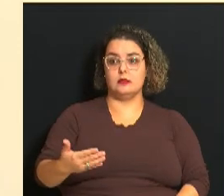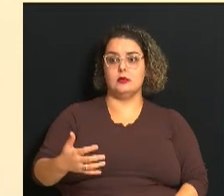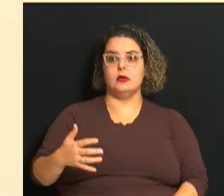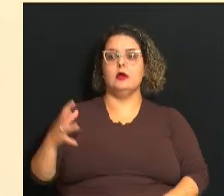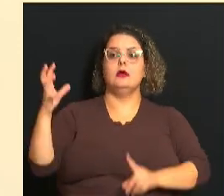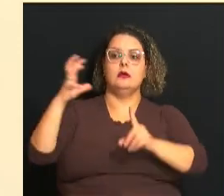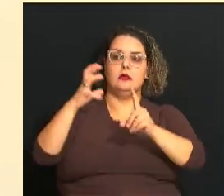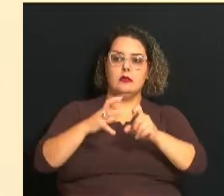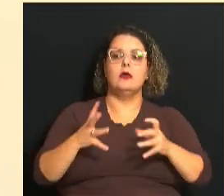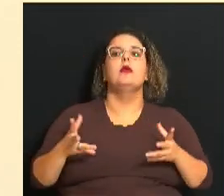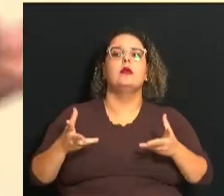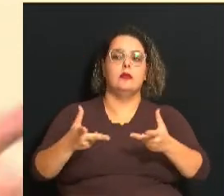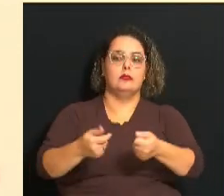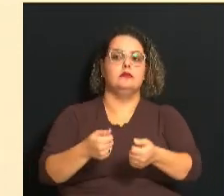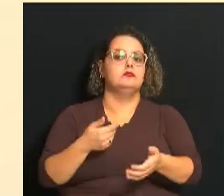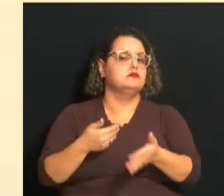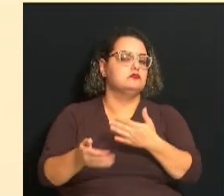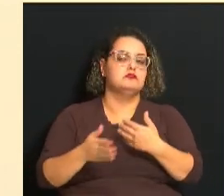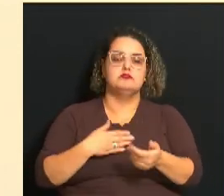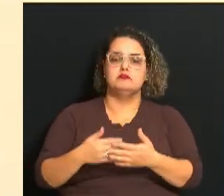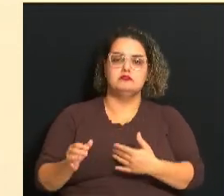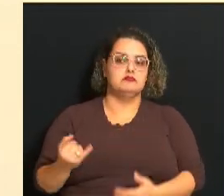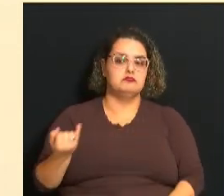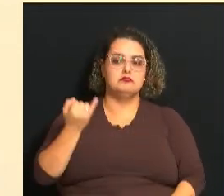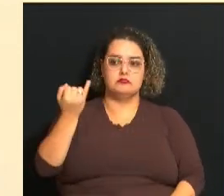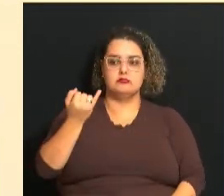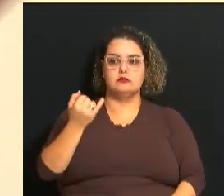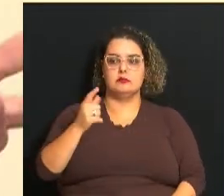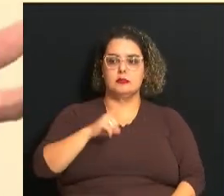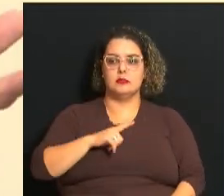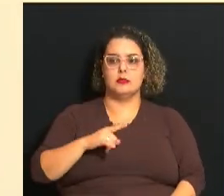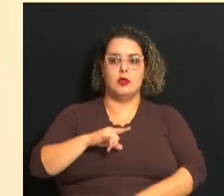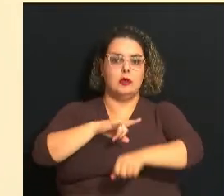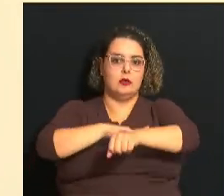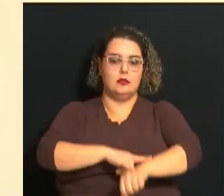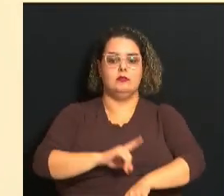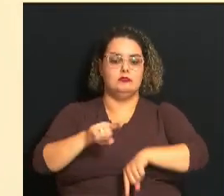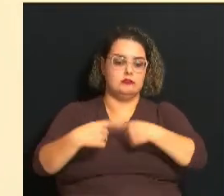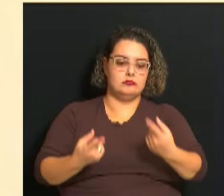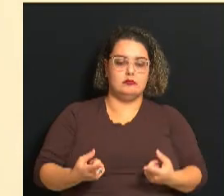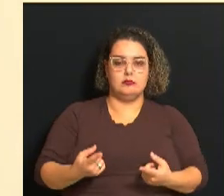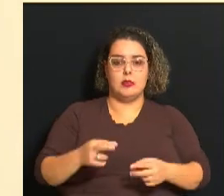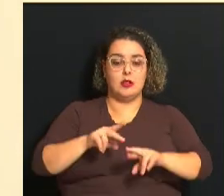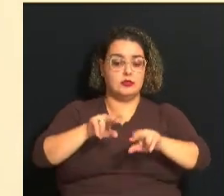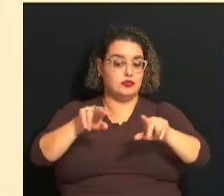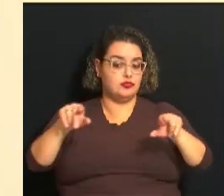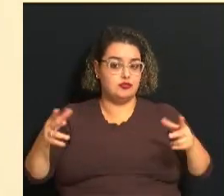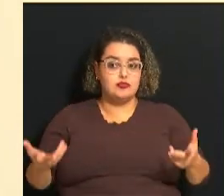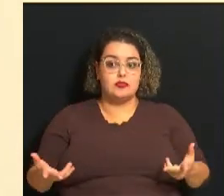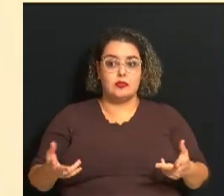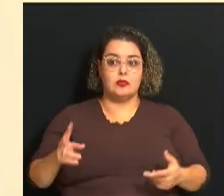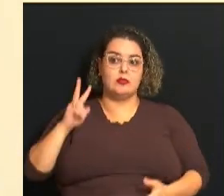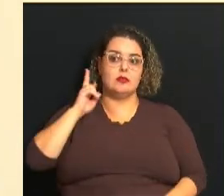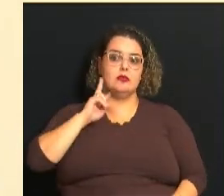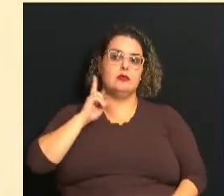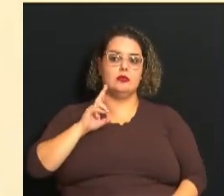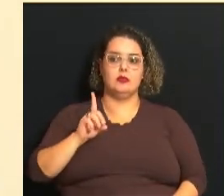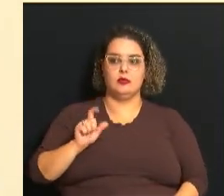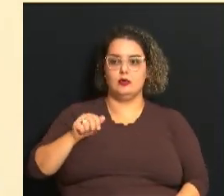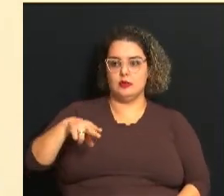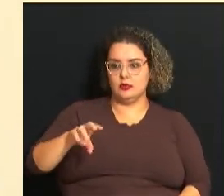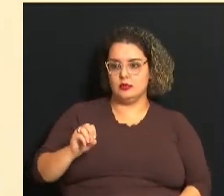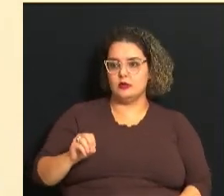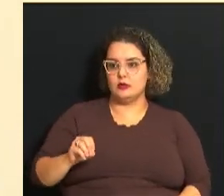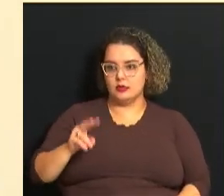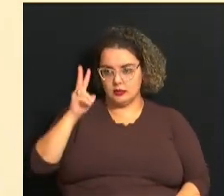coletivo né Não importa tem gente que vai ter uma necessidade de zoológico outro tem outra então uns podem ser a vítima e você ajudando lembra que eu